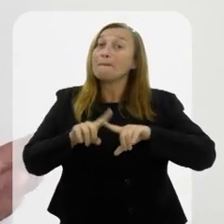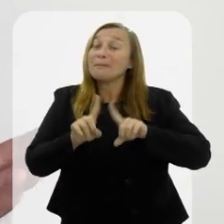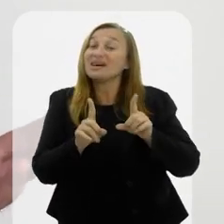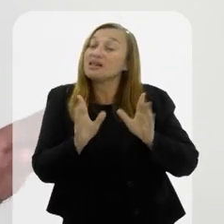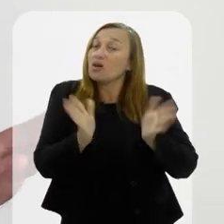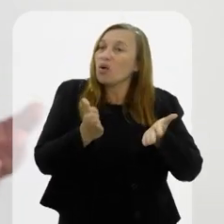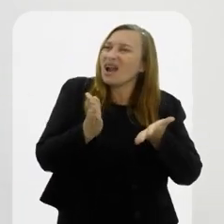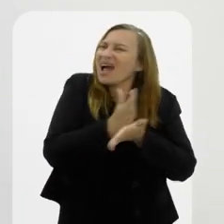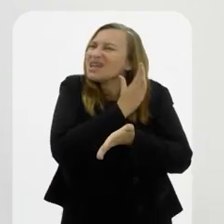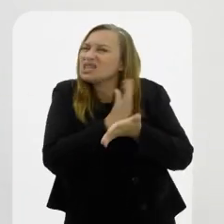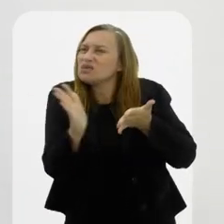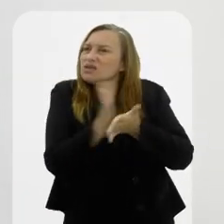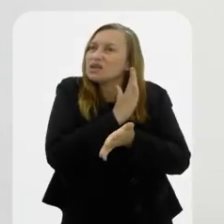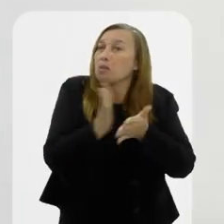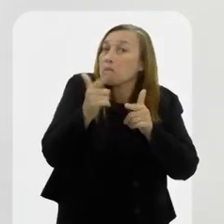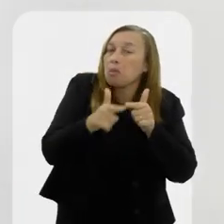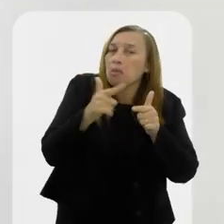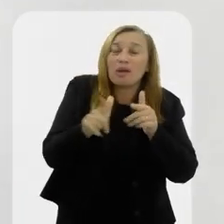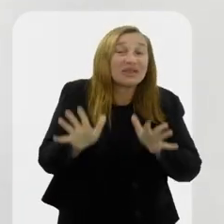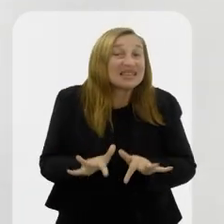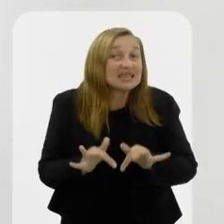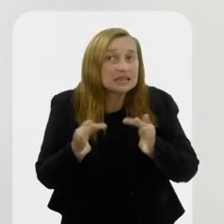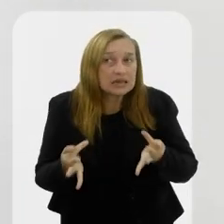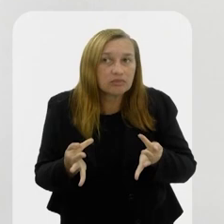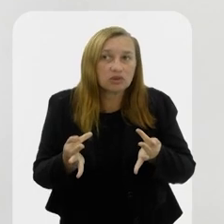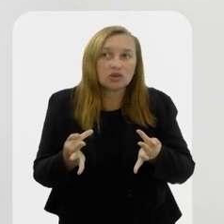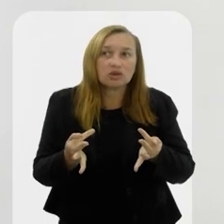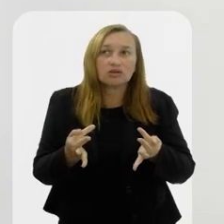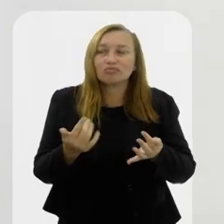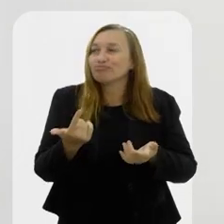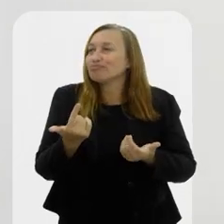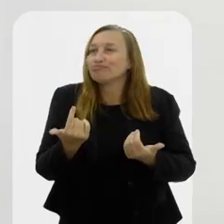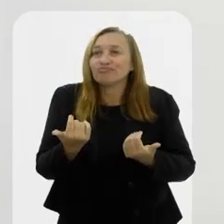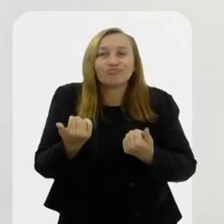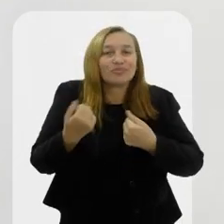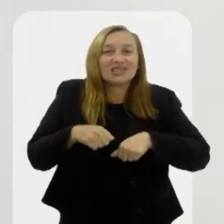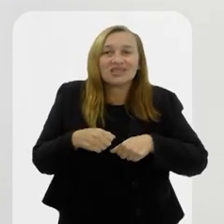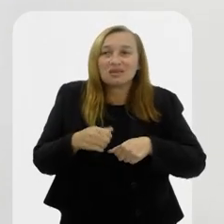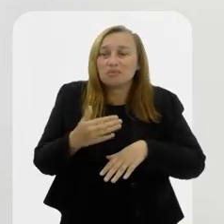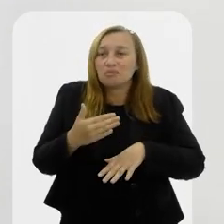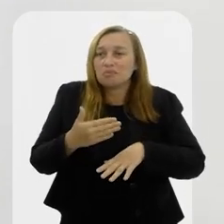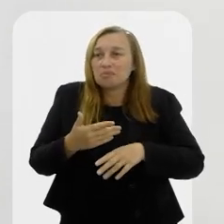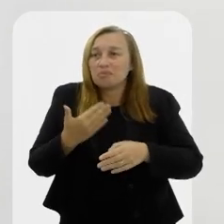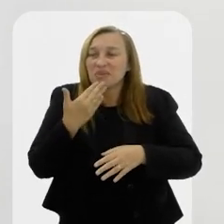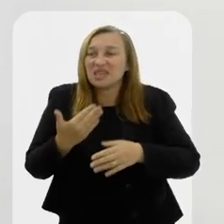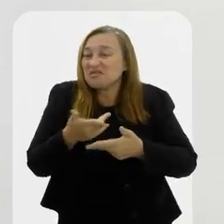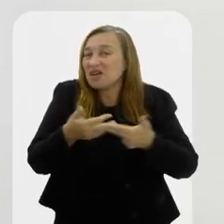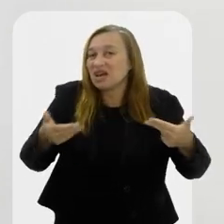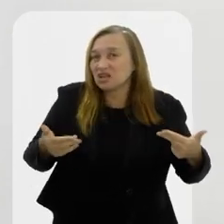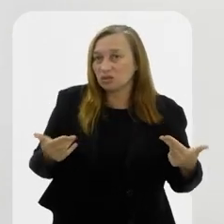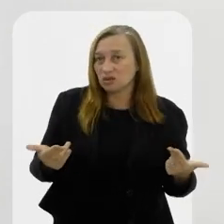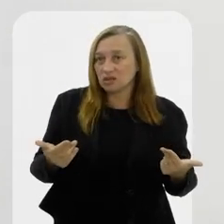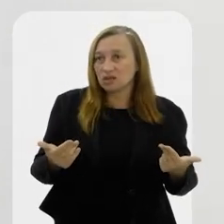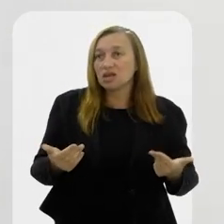para baixo. Agora, muitas vezes, em problemas mais simples, eu não tenho necessidade de tanta coisa, eu já